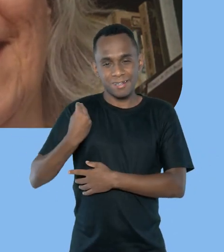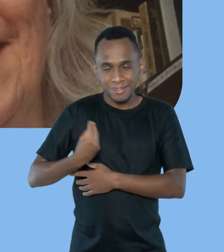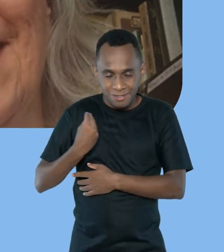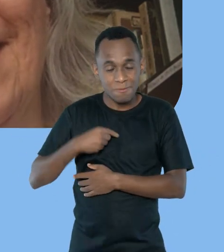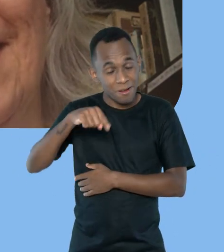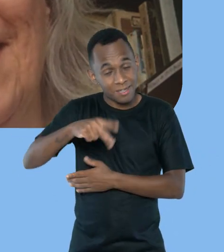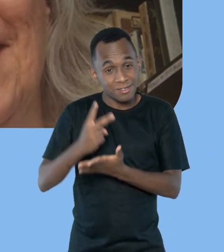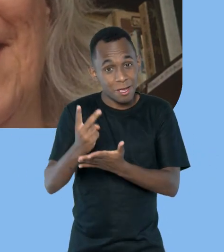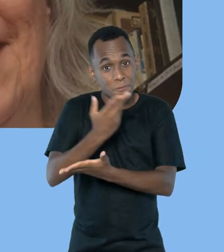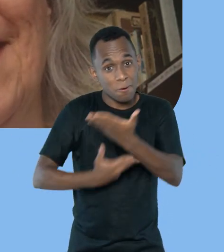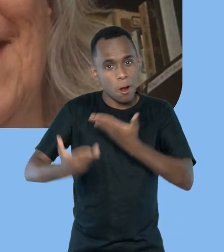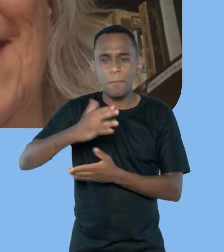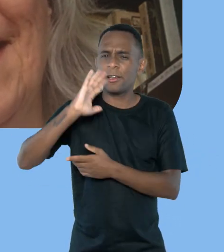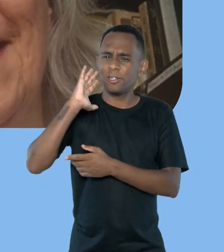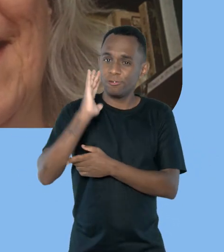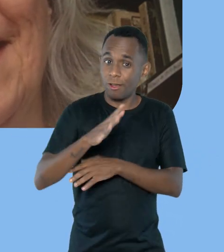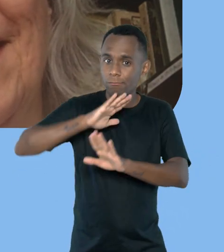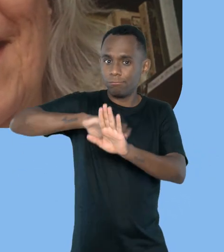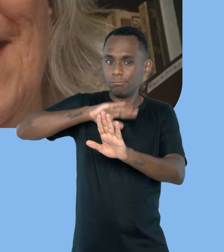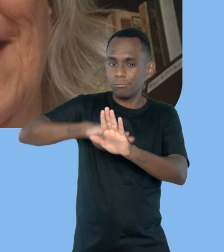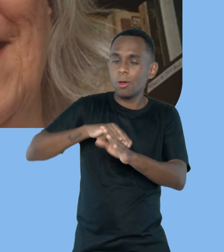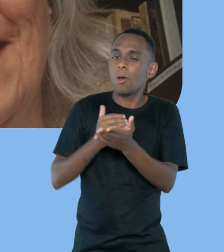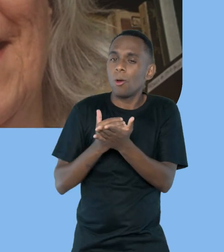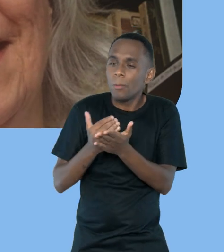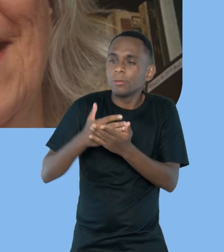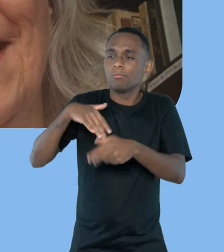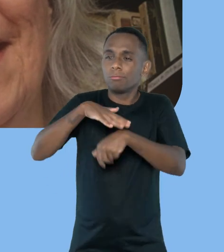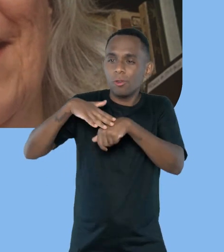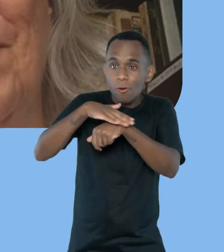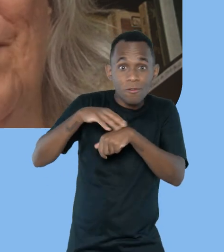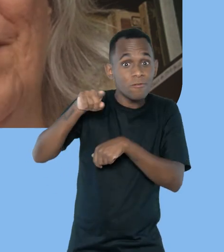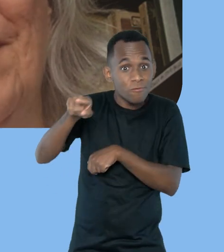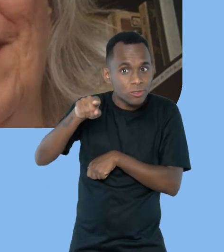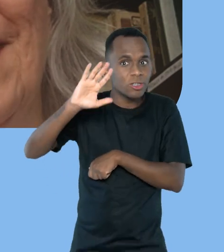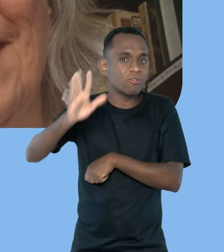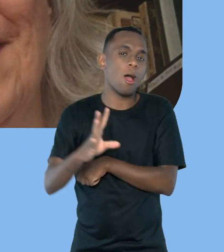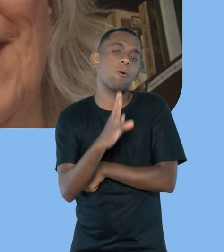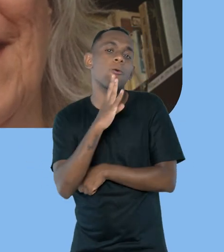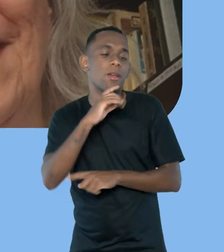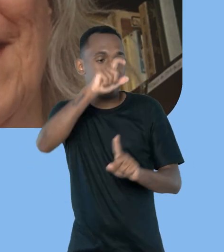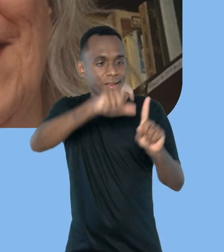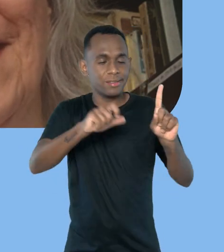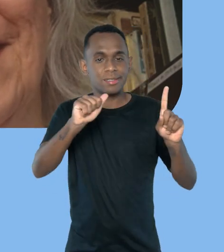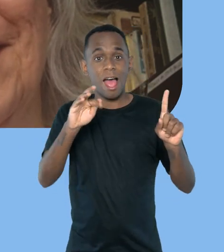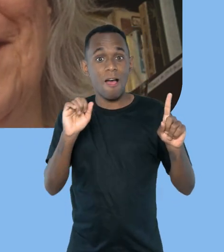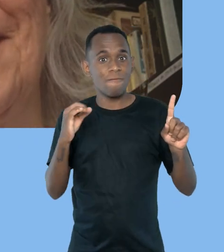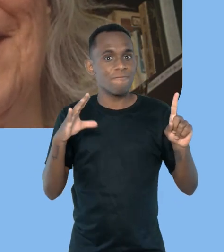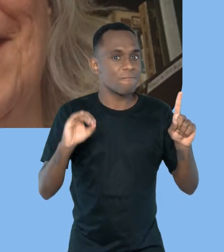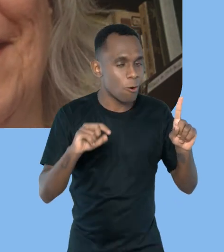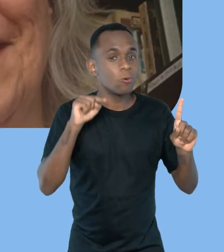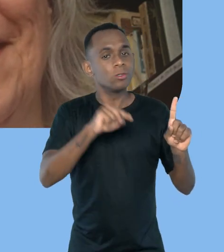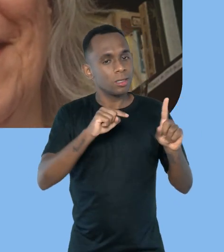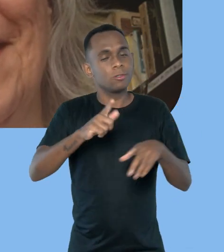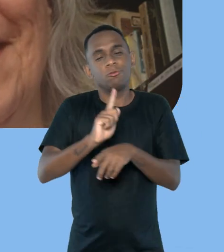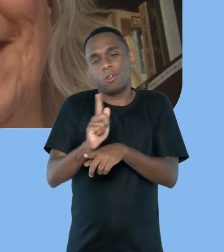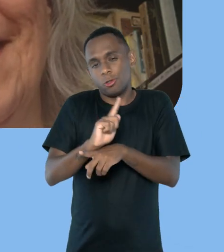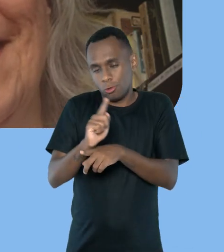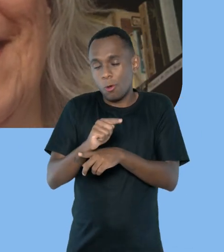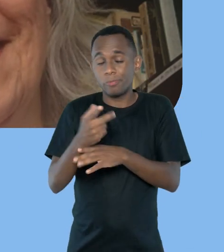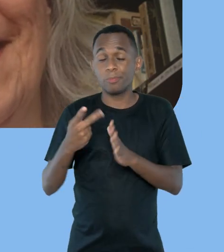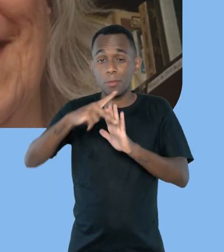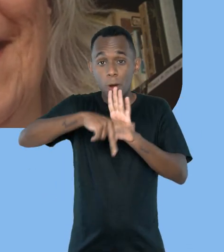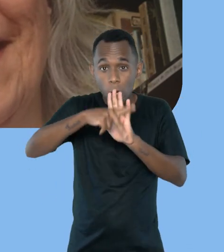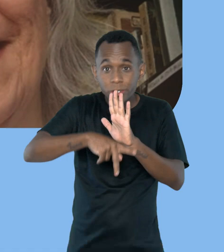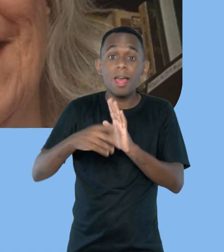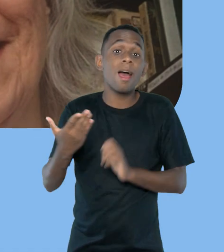um Papo. A gente que já aqui nos bastidores começou a contar que você já conhece o Afonso Borges, gestor aqui do nosso projeto, e